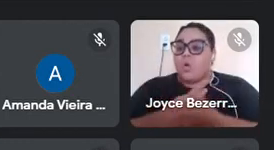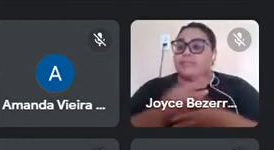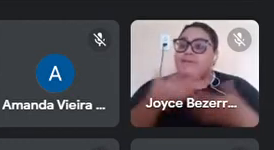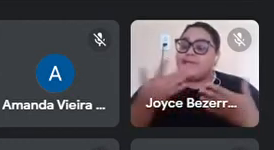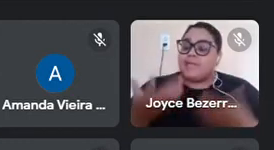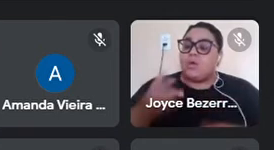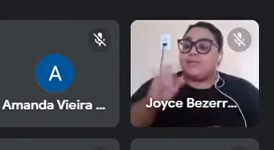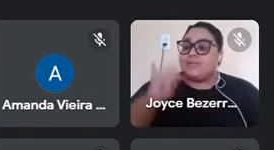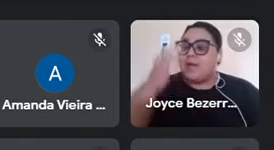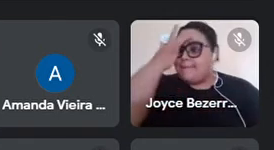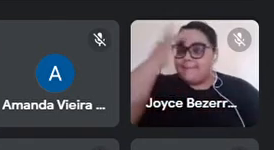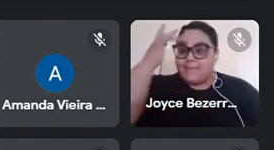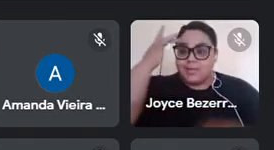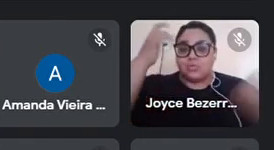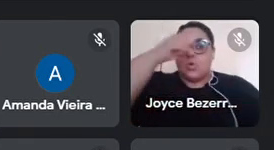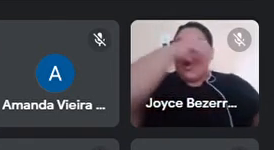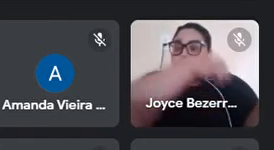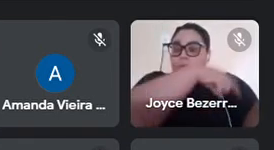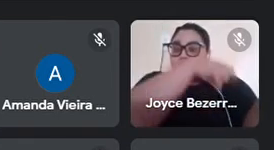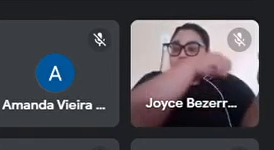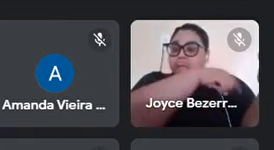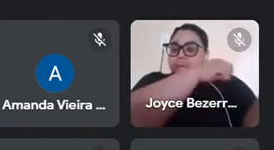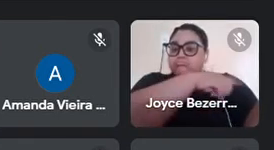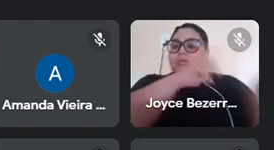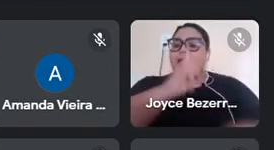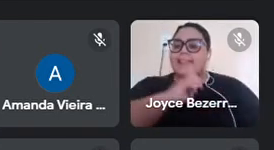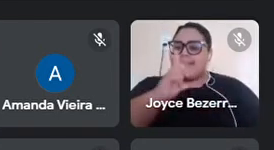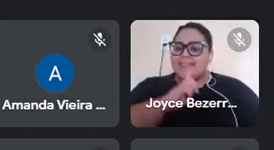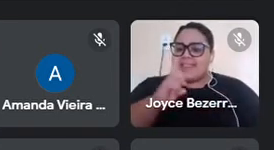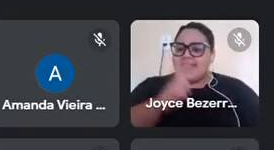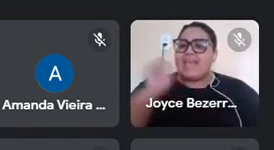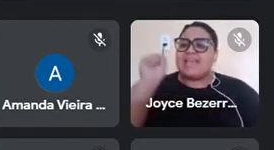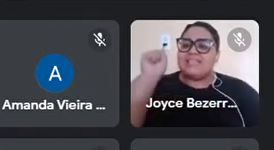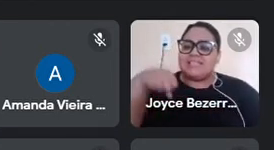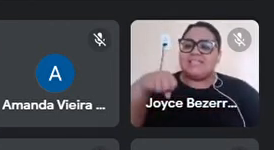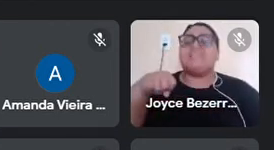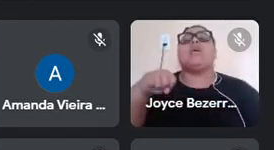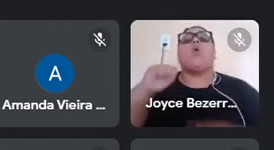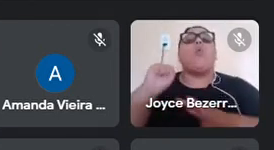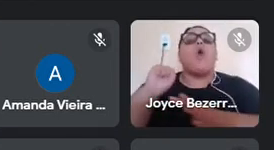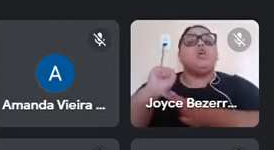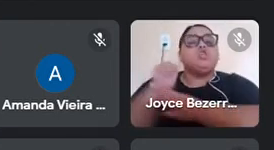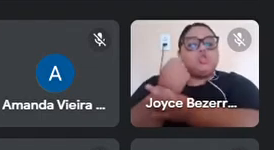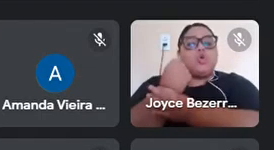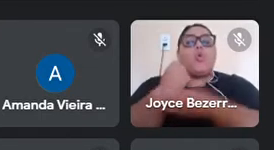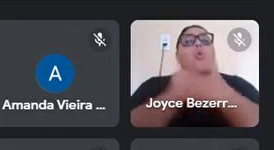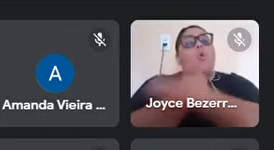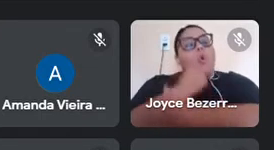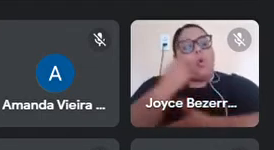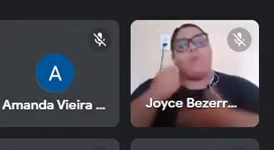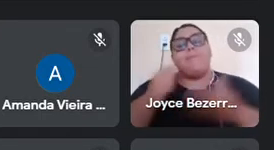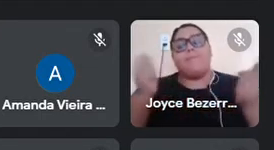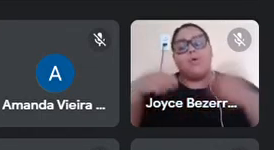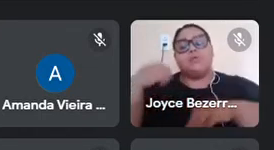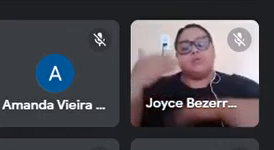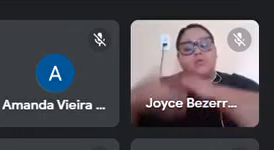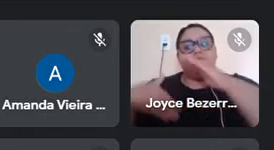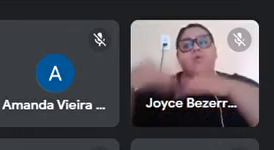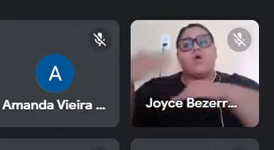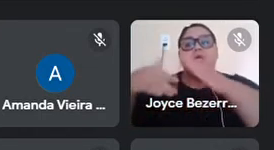ela garante que terá os anticorpos para determinadas situações que não estão sendo produzidas naturalmente